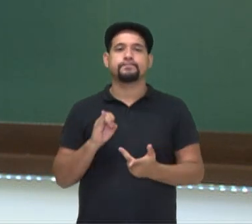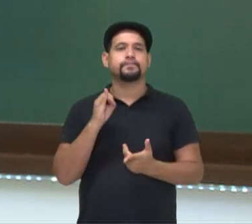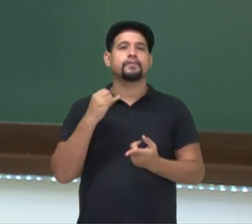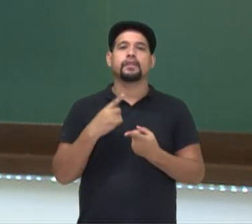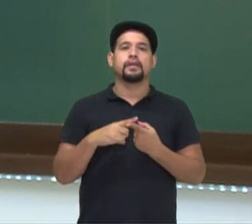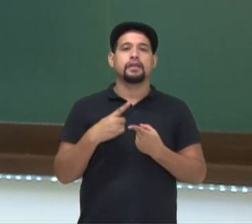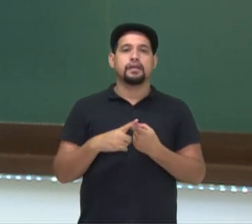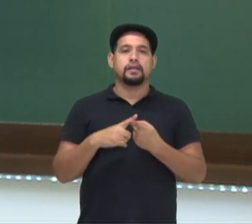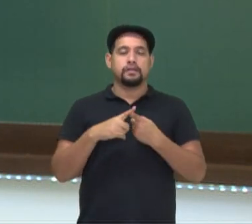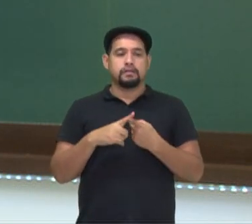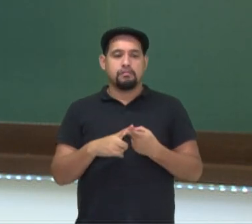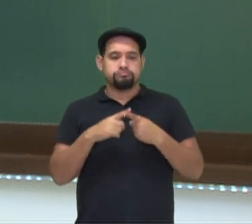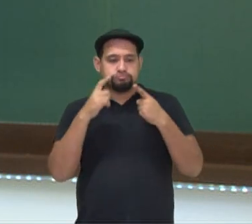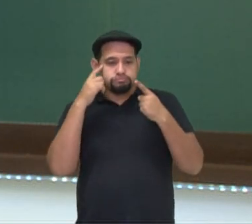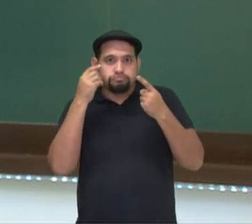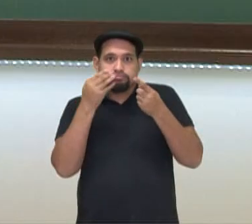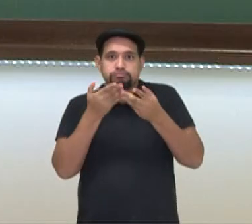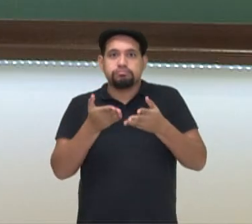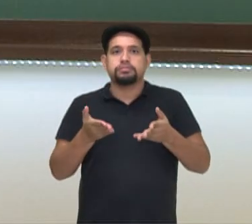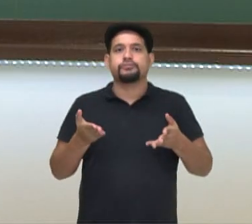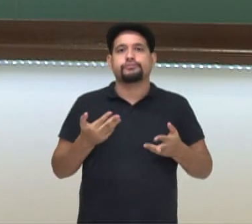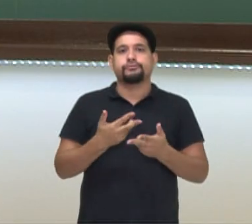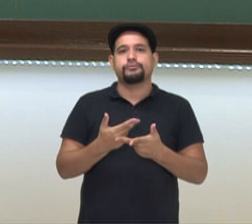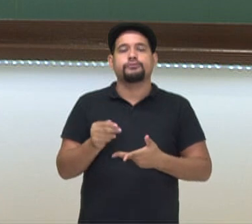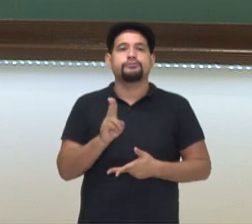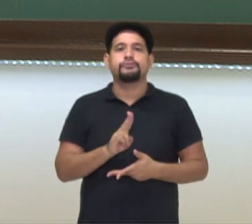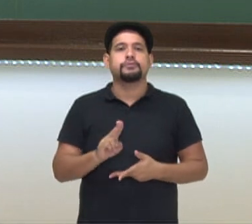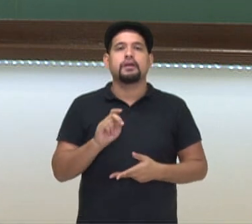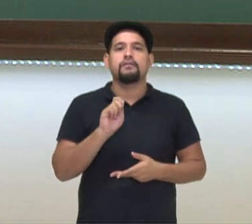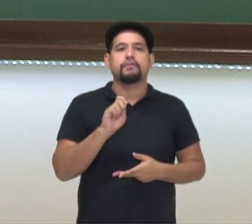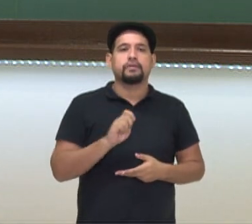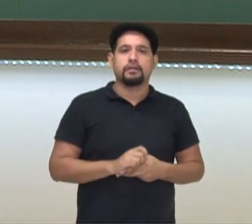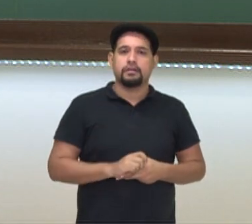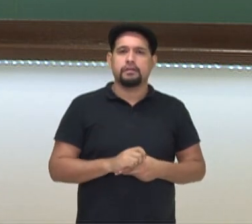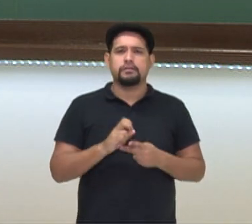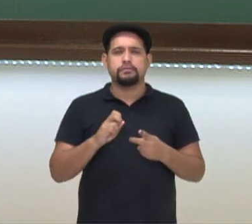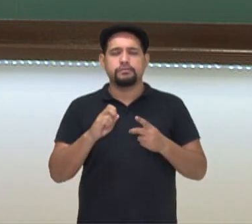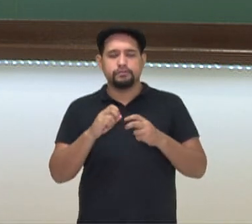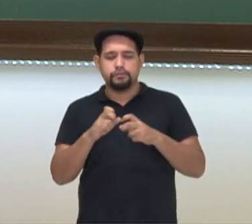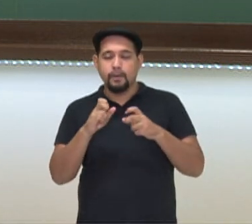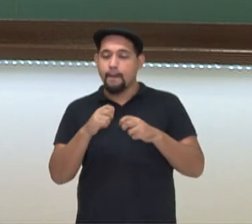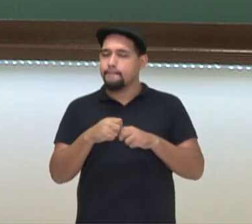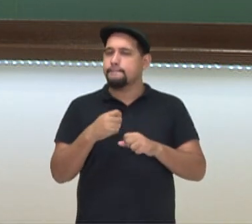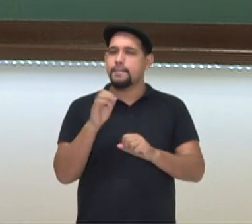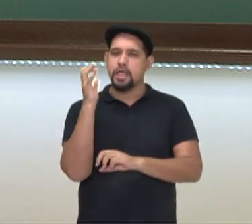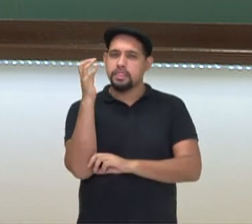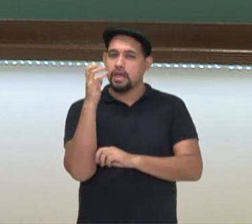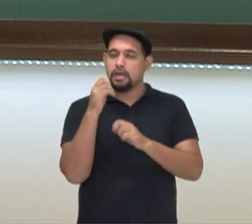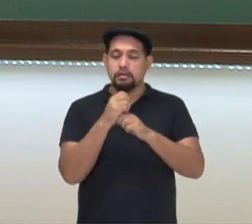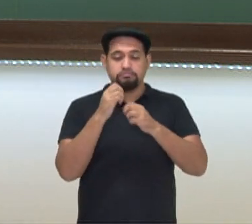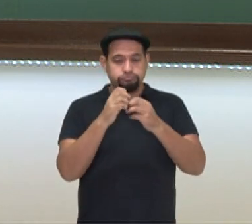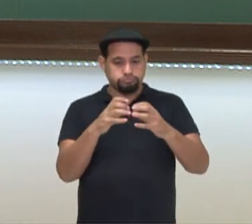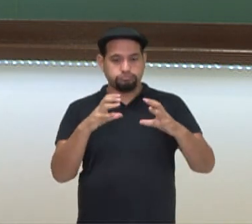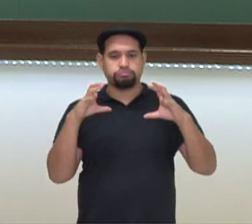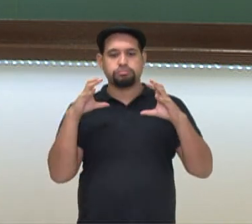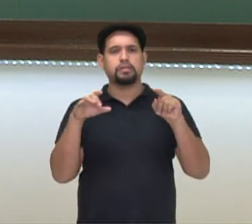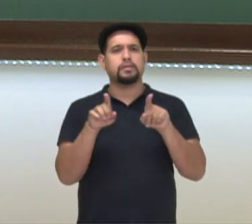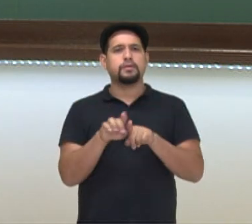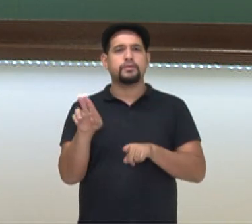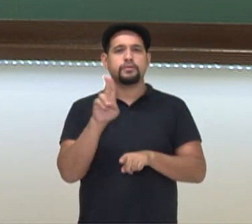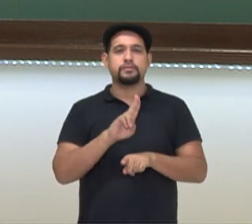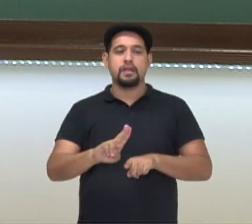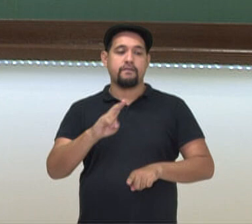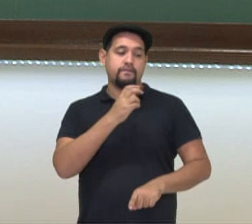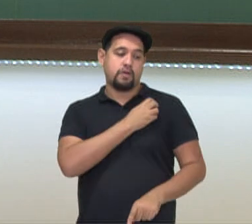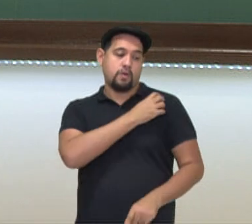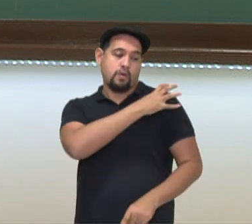para ampliar a figura do ator. Então, eles utilizavam coturnos consolados de madeira para aumentar. Também usavam aqui